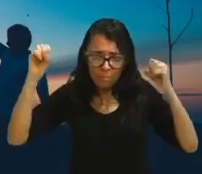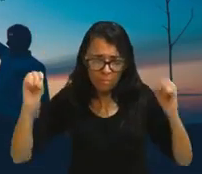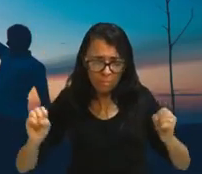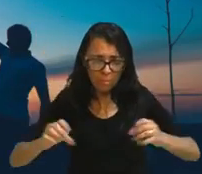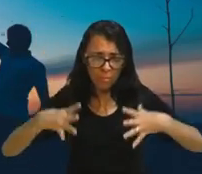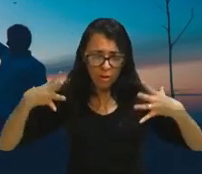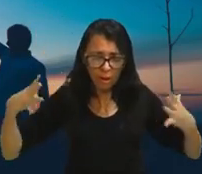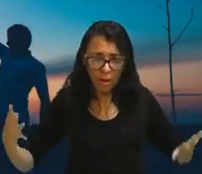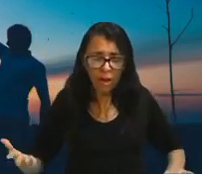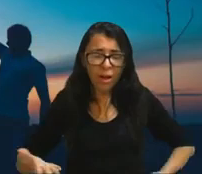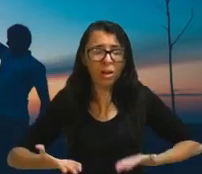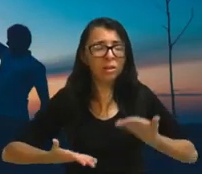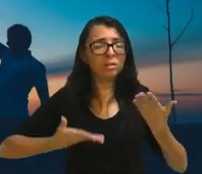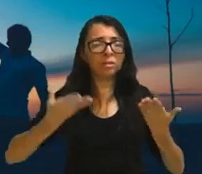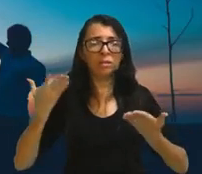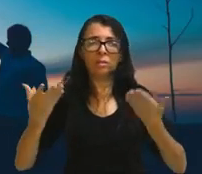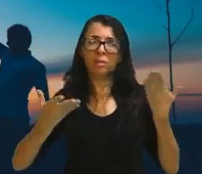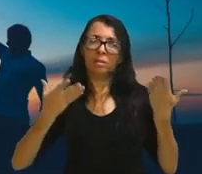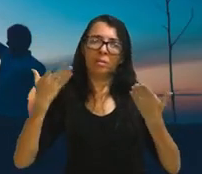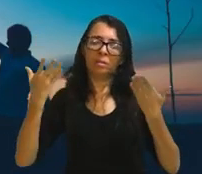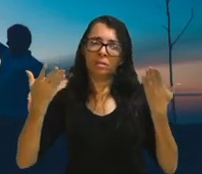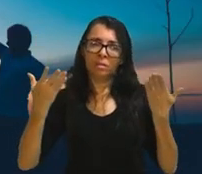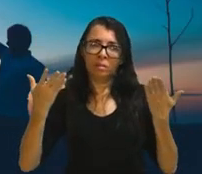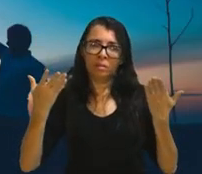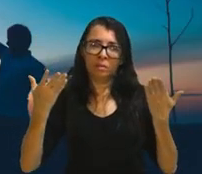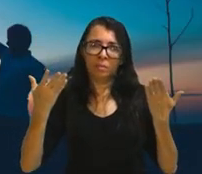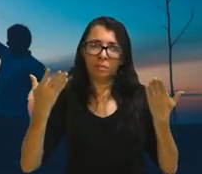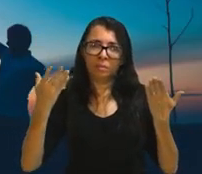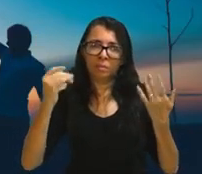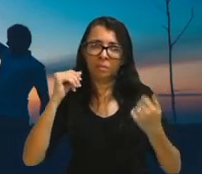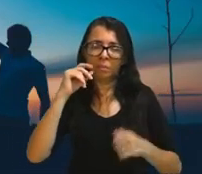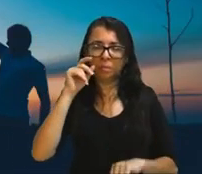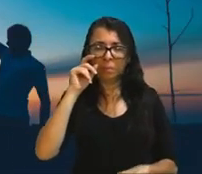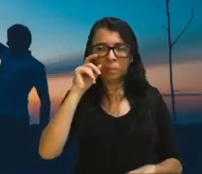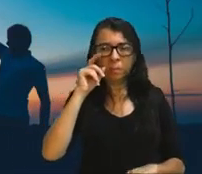Faça de Deus o seu refúgio.